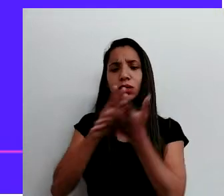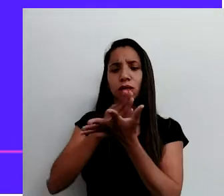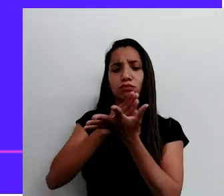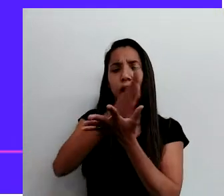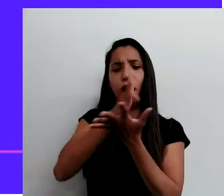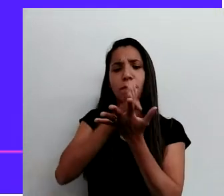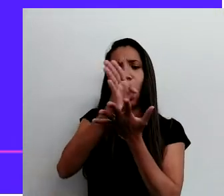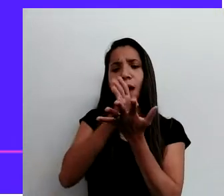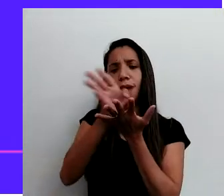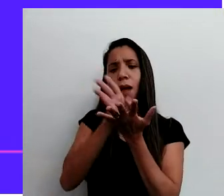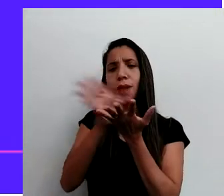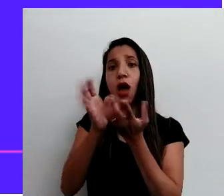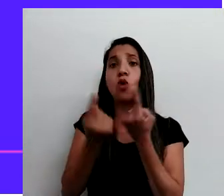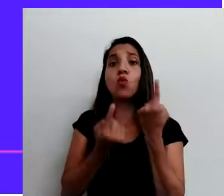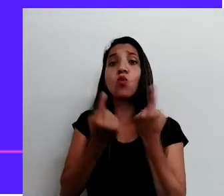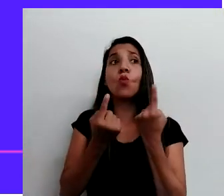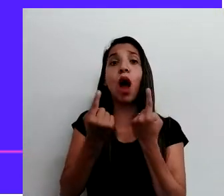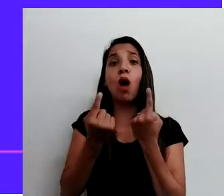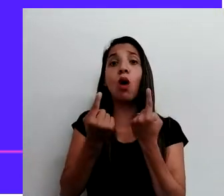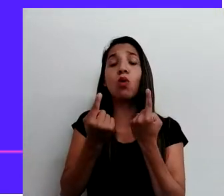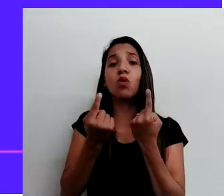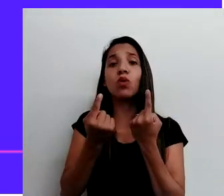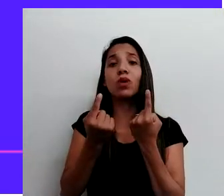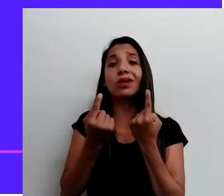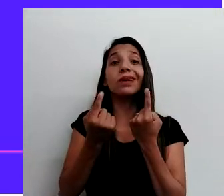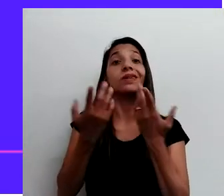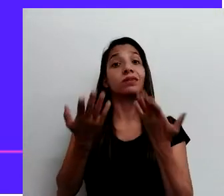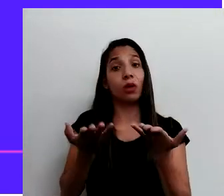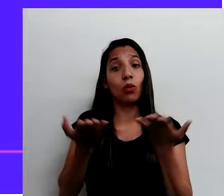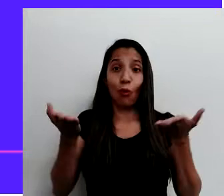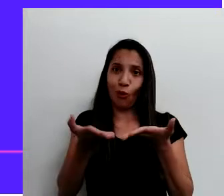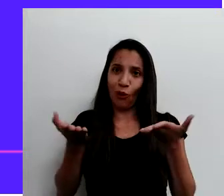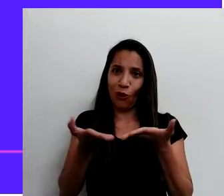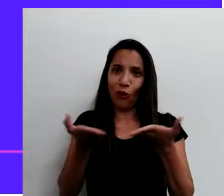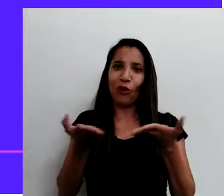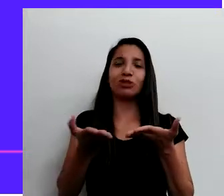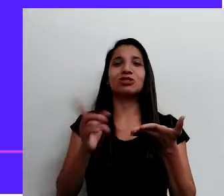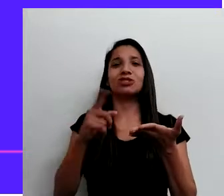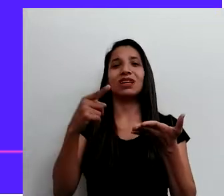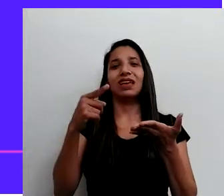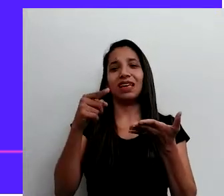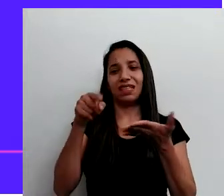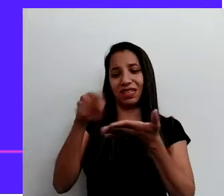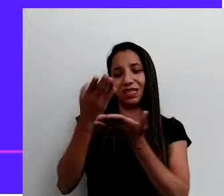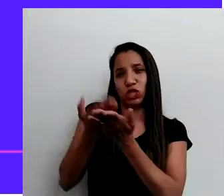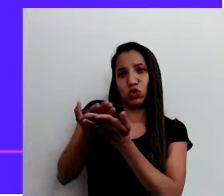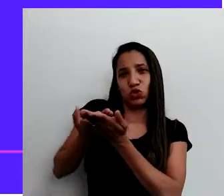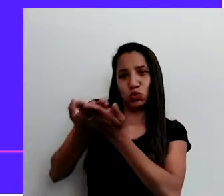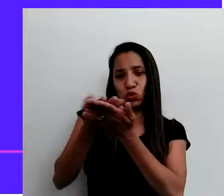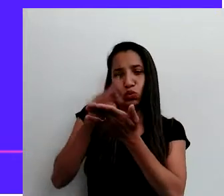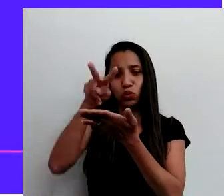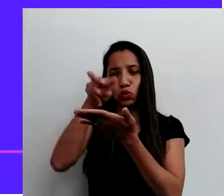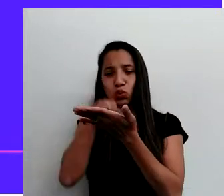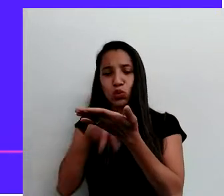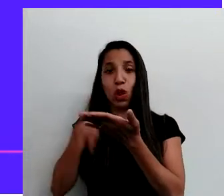tenta investigar a ligação entre desigualdade e crescimento econômico. Eu estava relendo ele hoje aqui